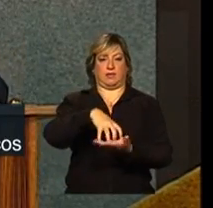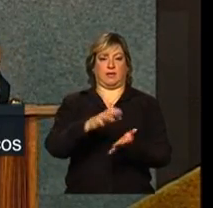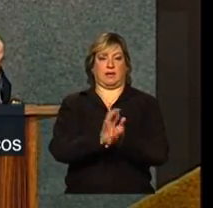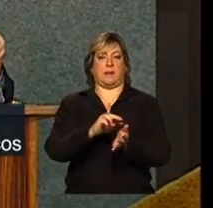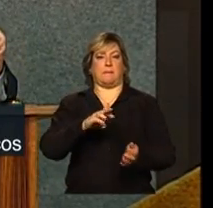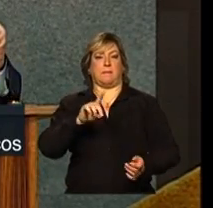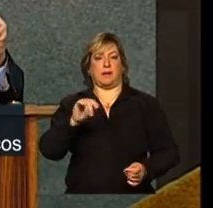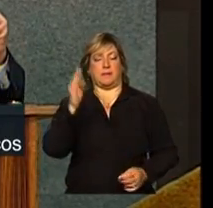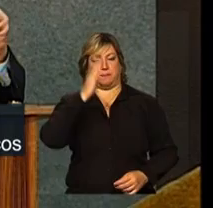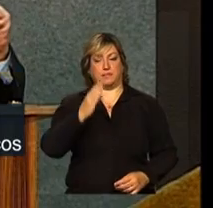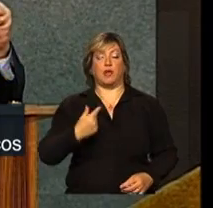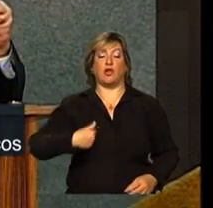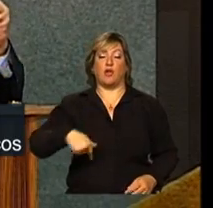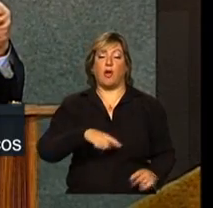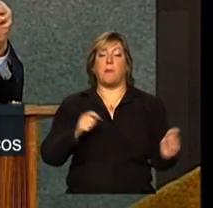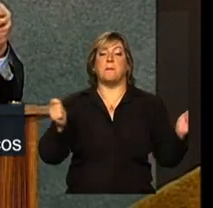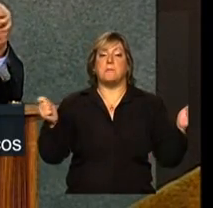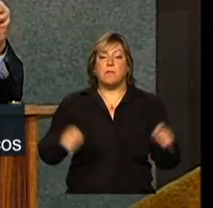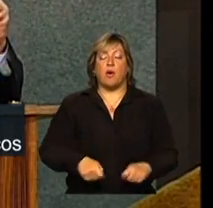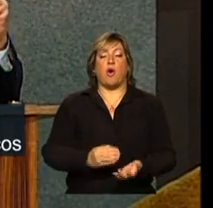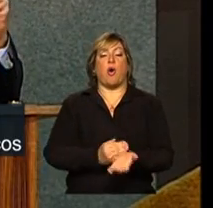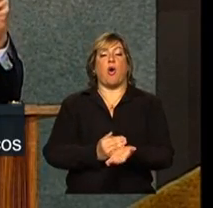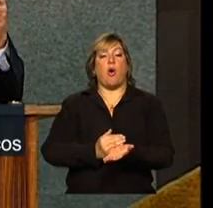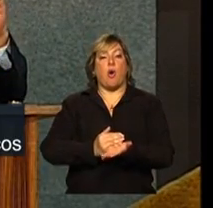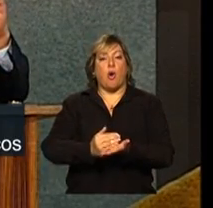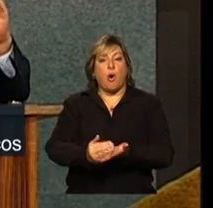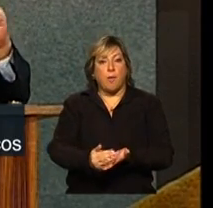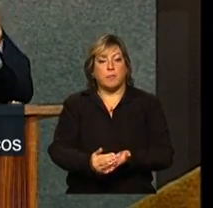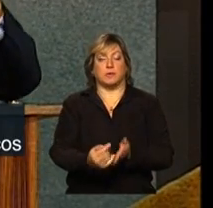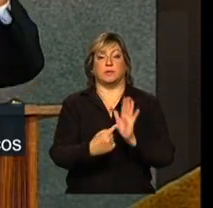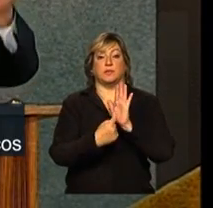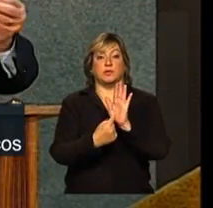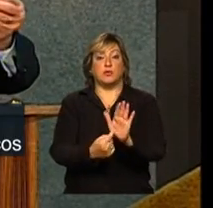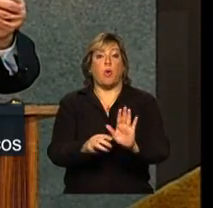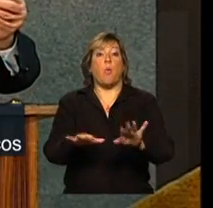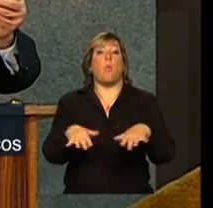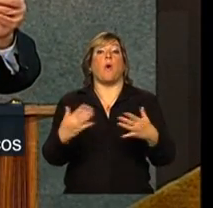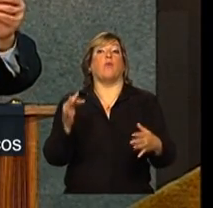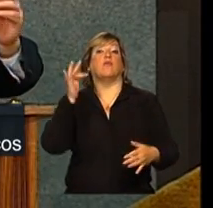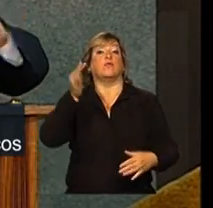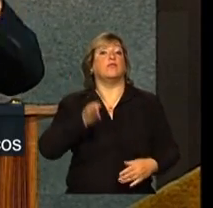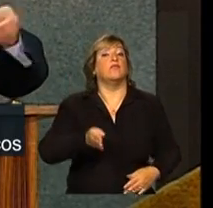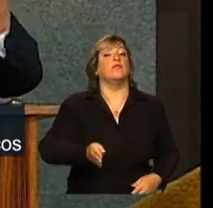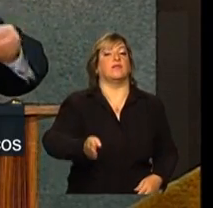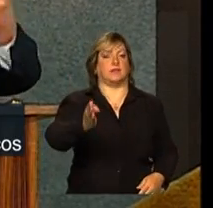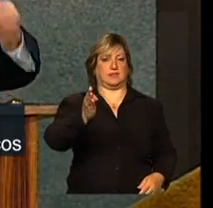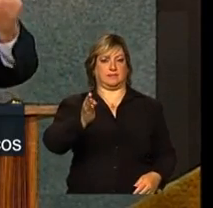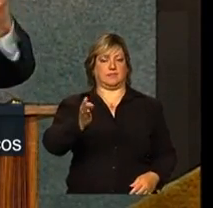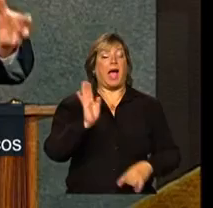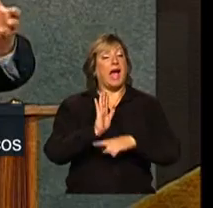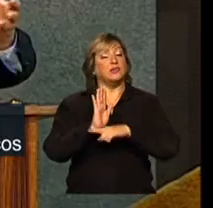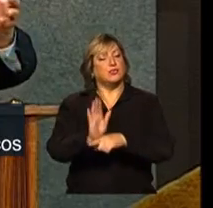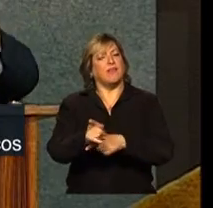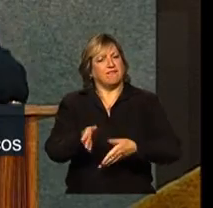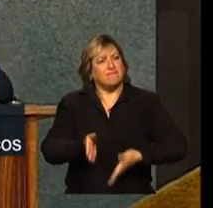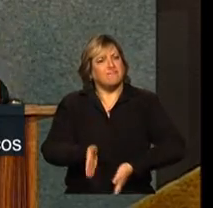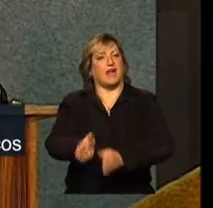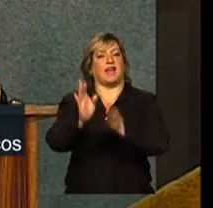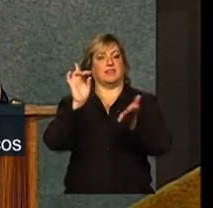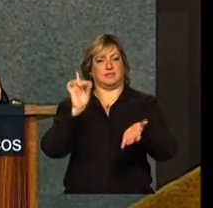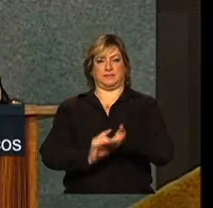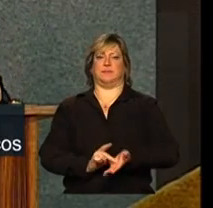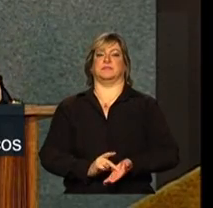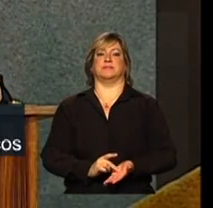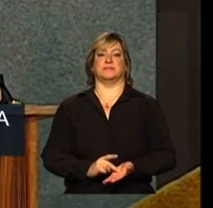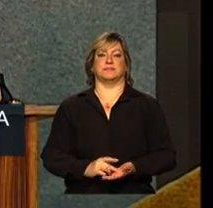que nós possamos começar a desenhar tendências para onde ela vai e ajudar para que ela vá,